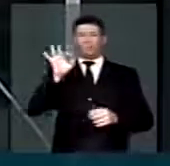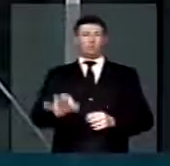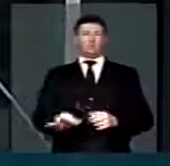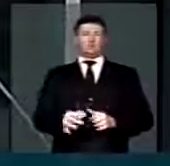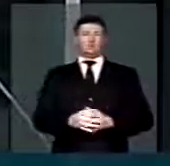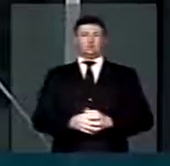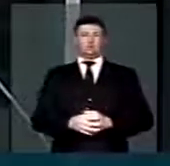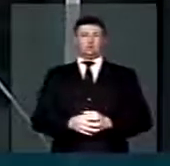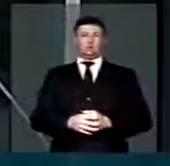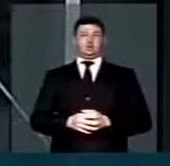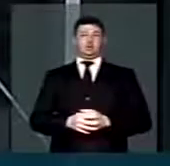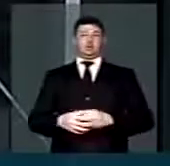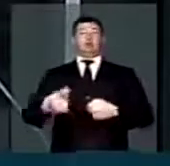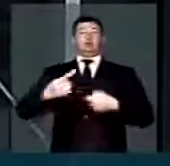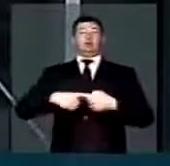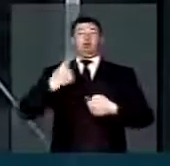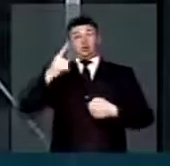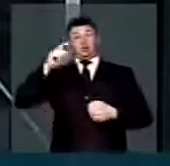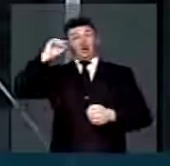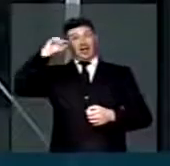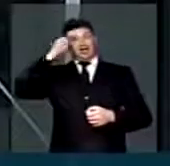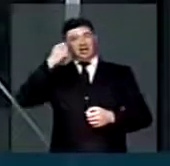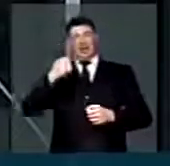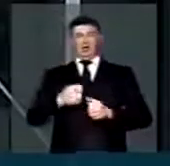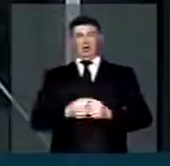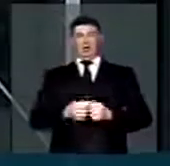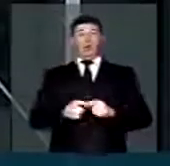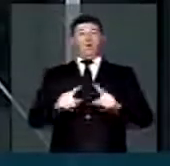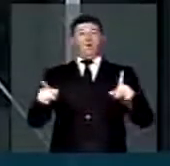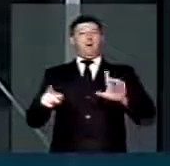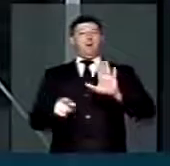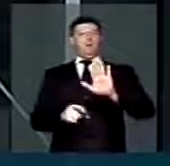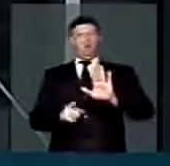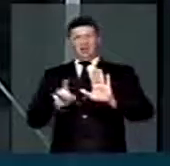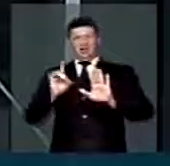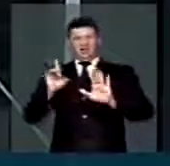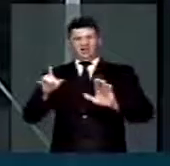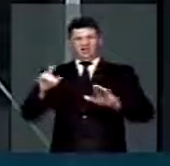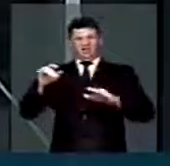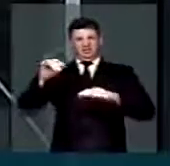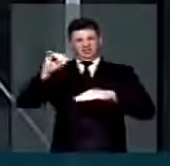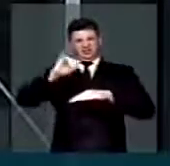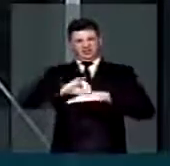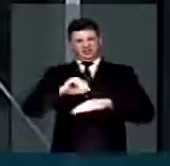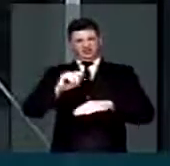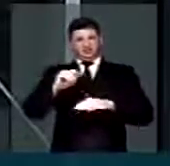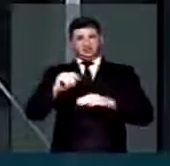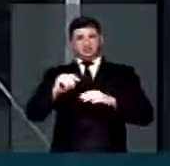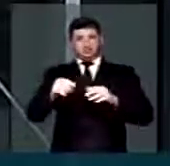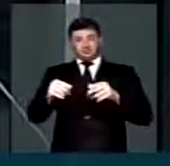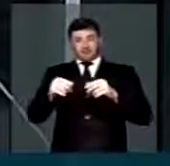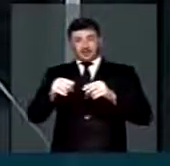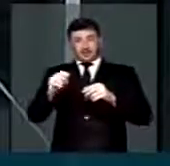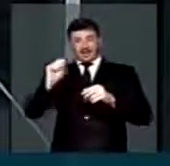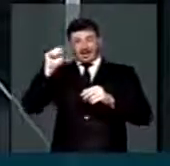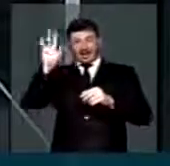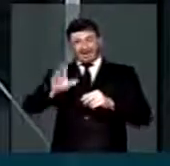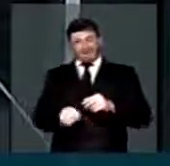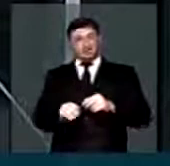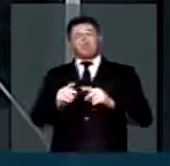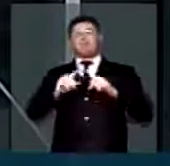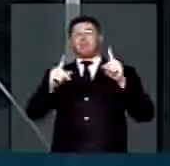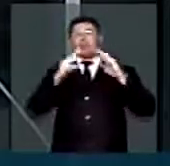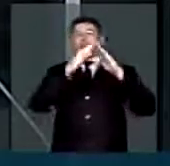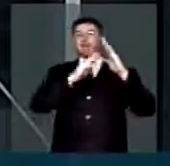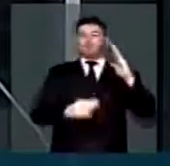nenhuma uma cidade africana, mas não só da região da Pequena África, é também das